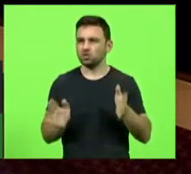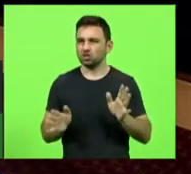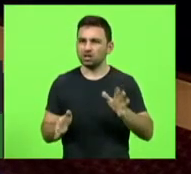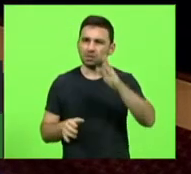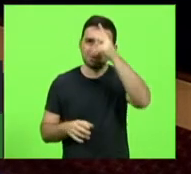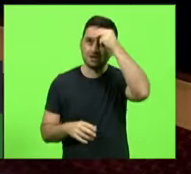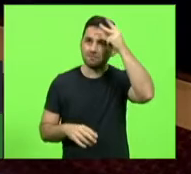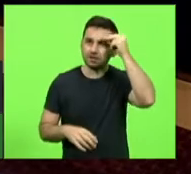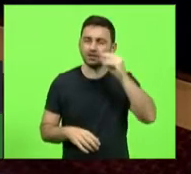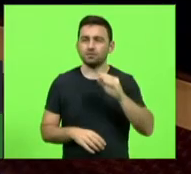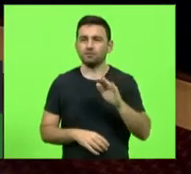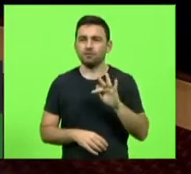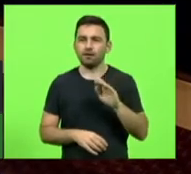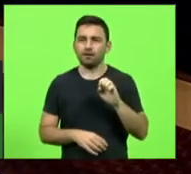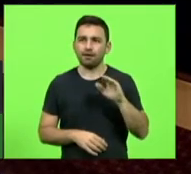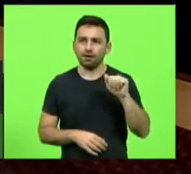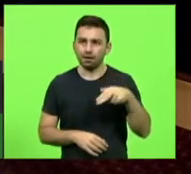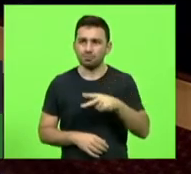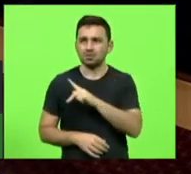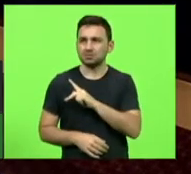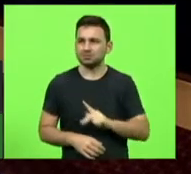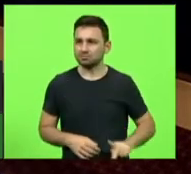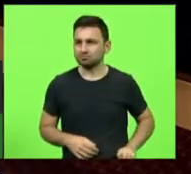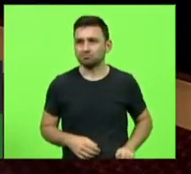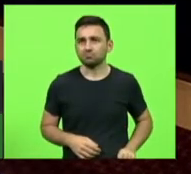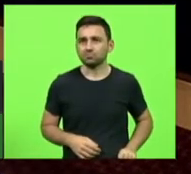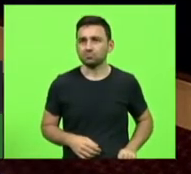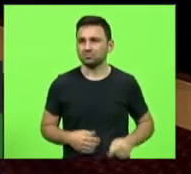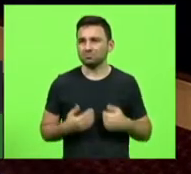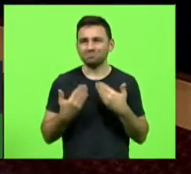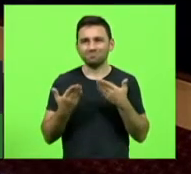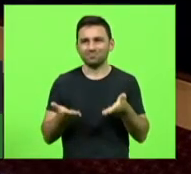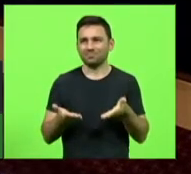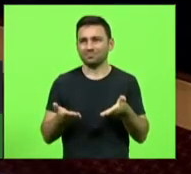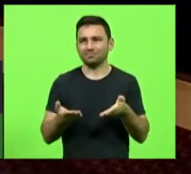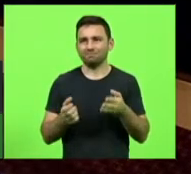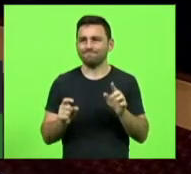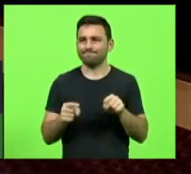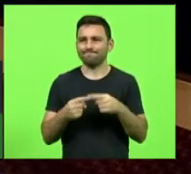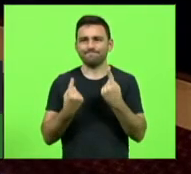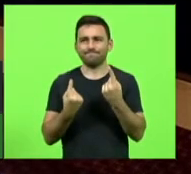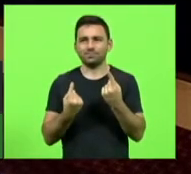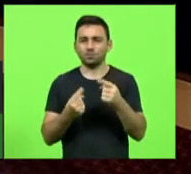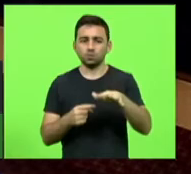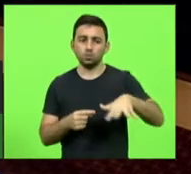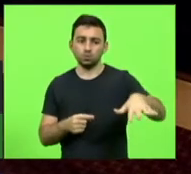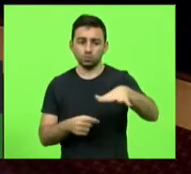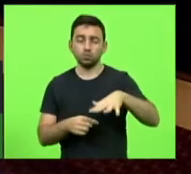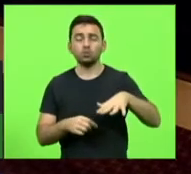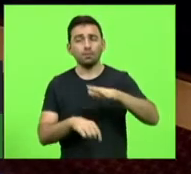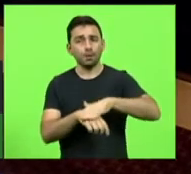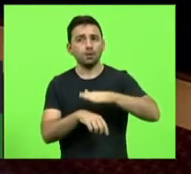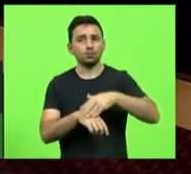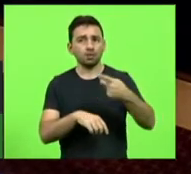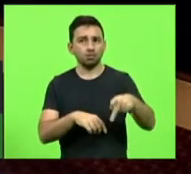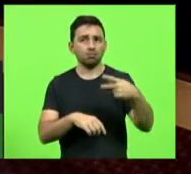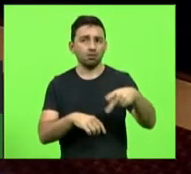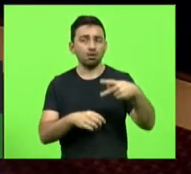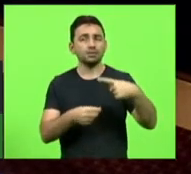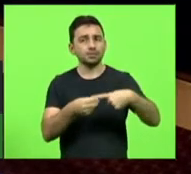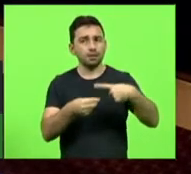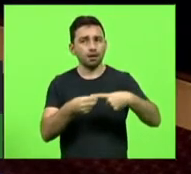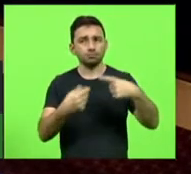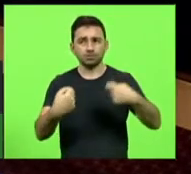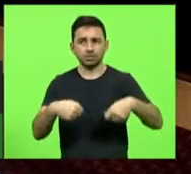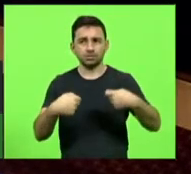FECAM, e este projeto ele fere o direito dos municípios de estabelecer isso. Está na Constituição, no artigo